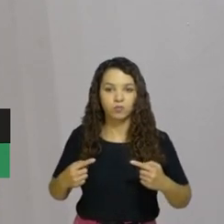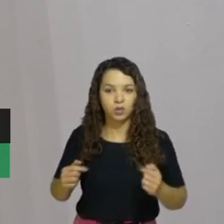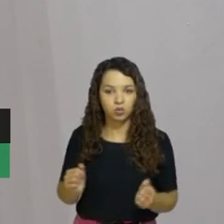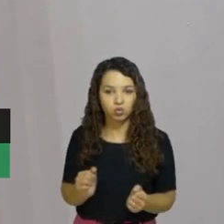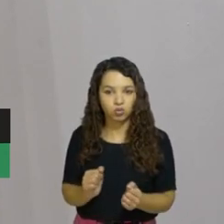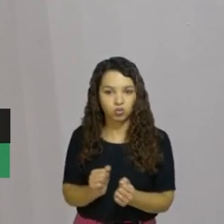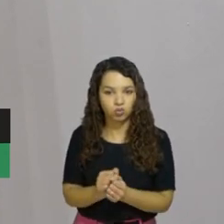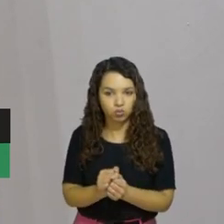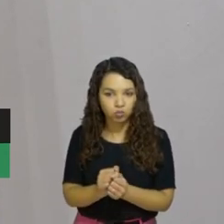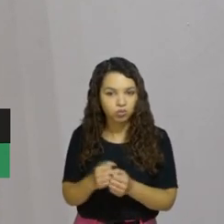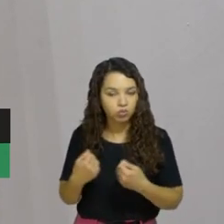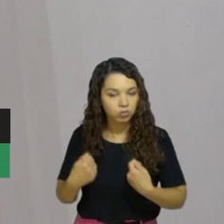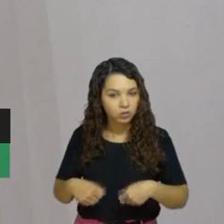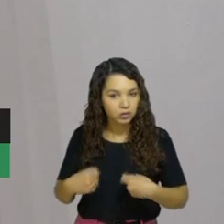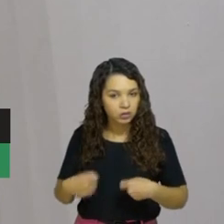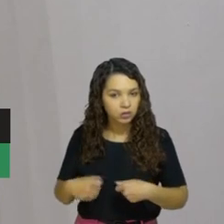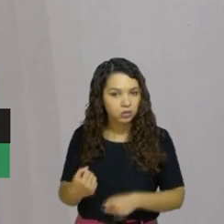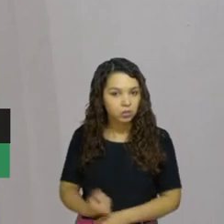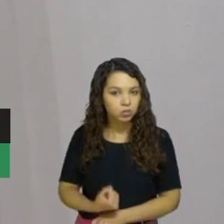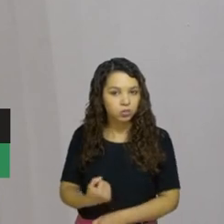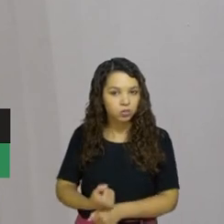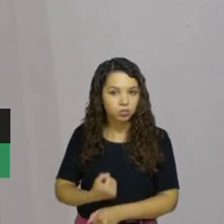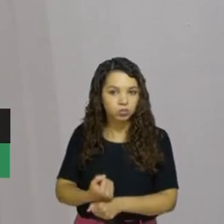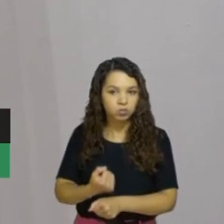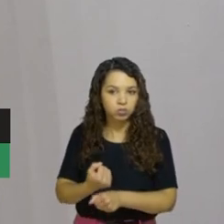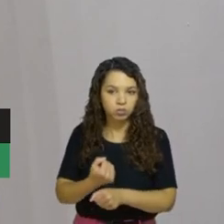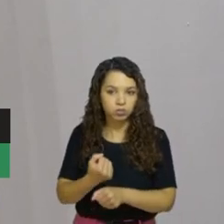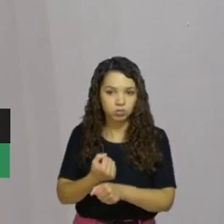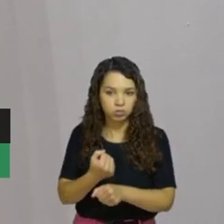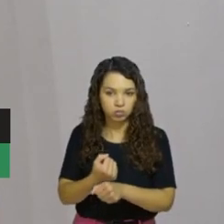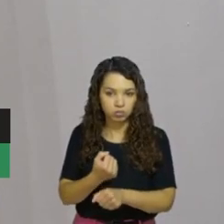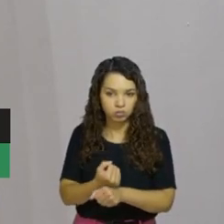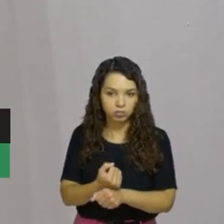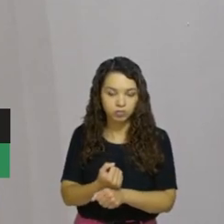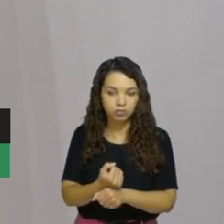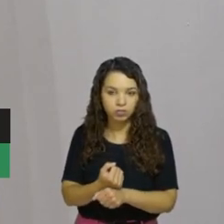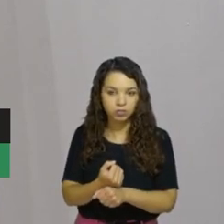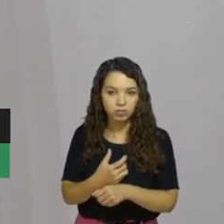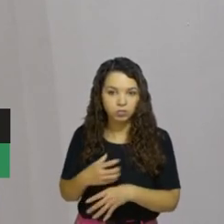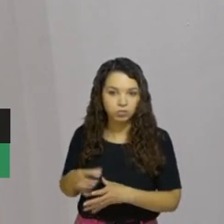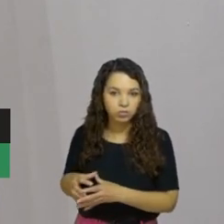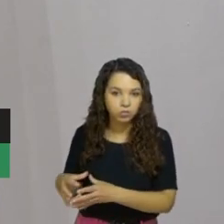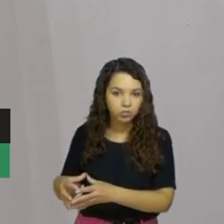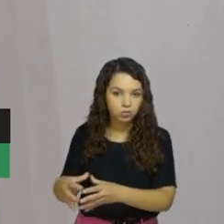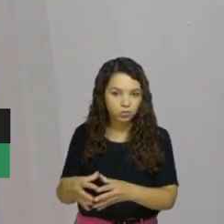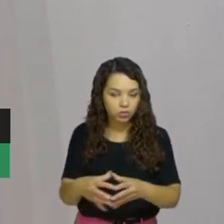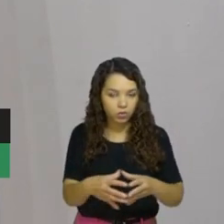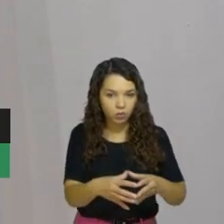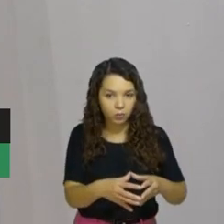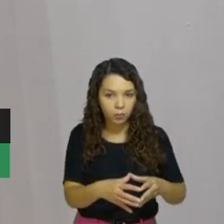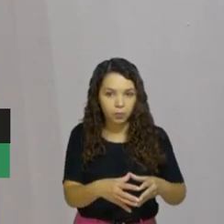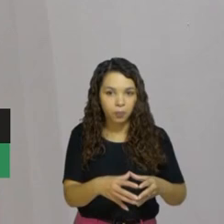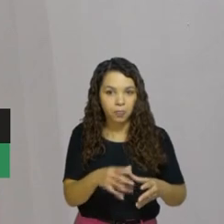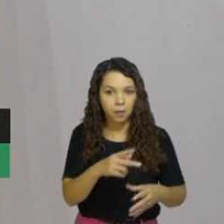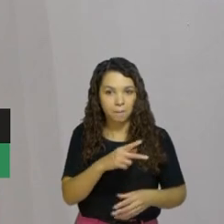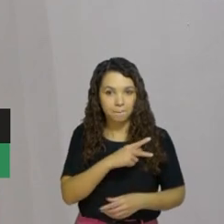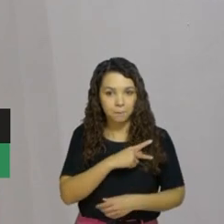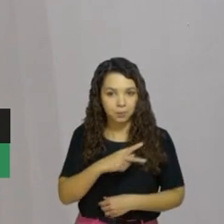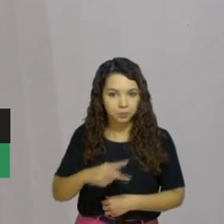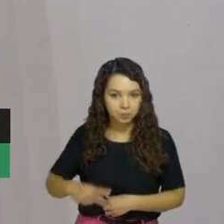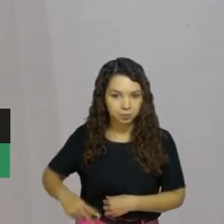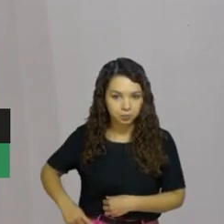juntos, como parte dos entes públicos, ações e